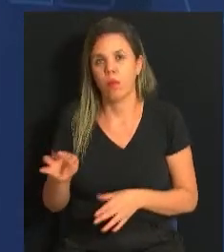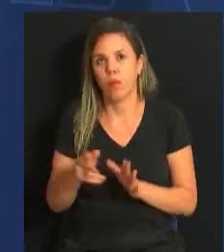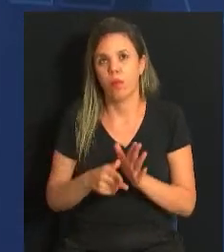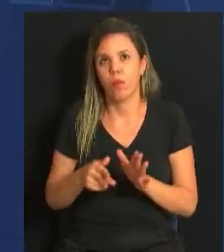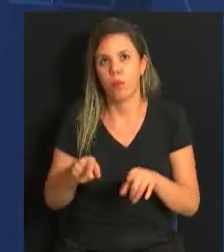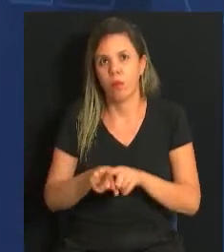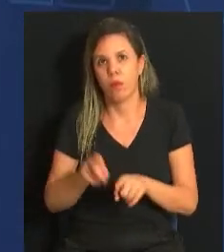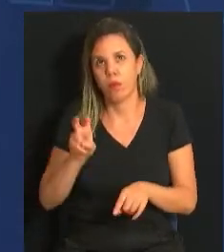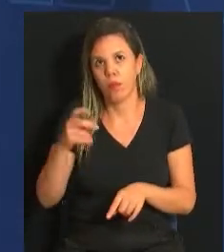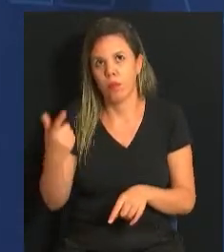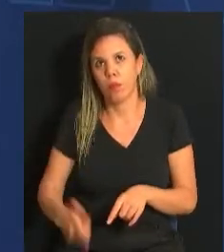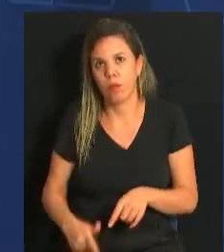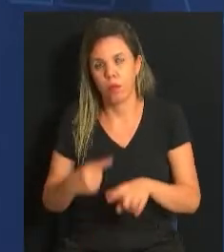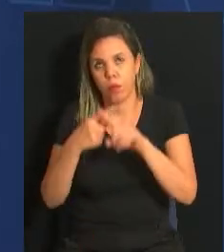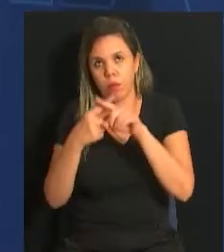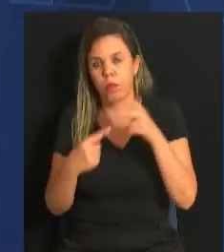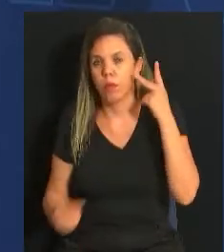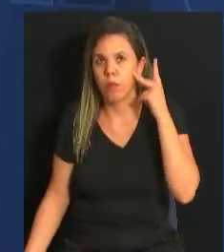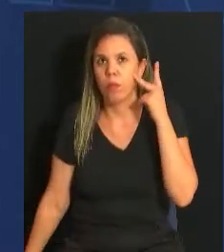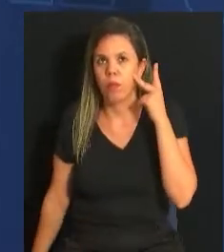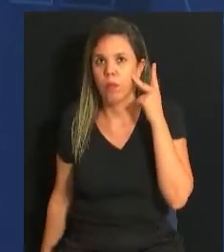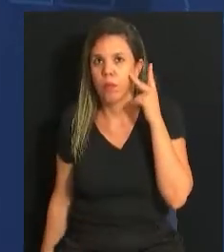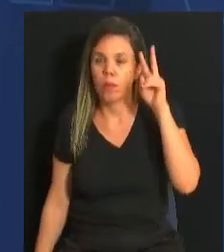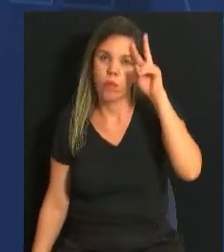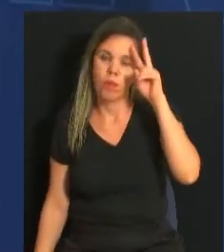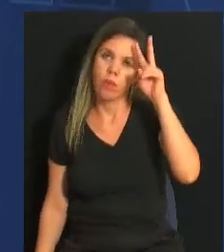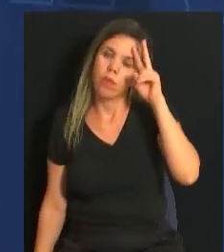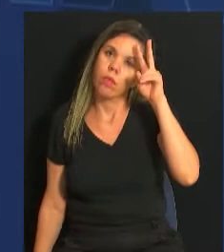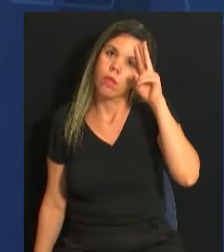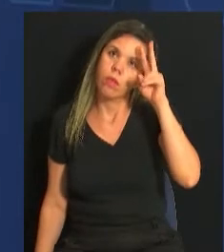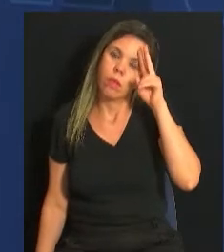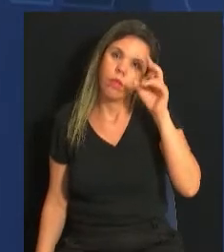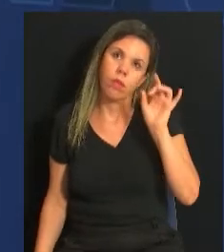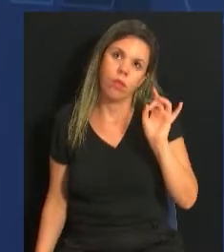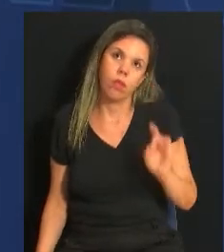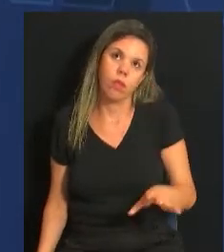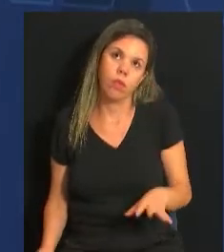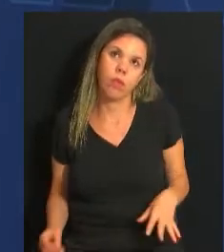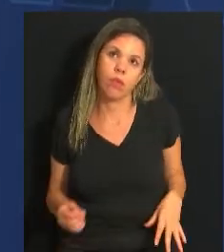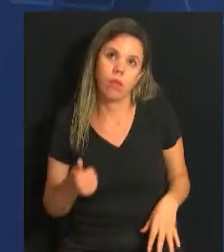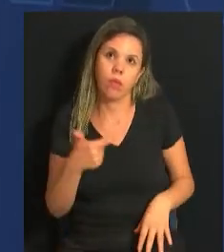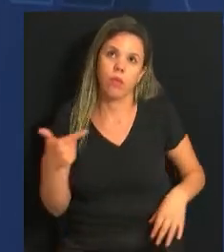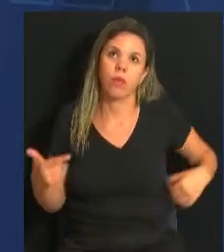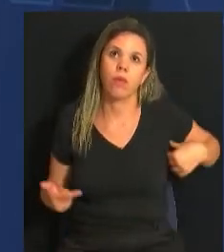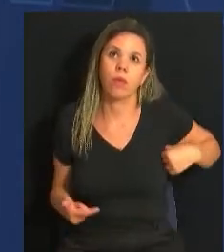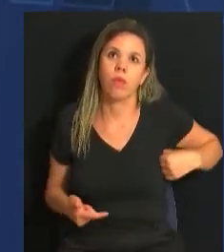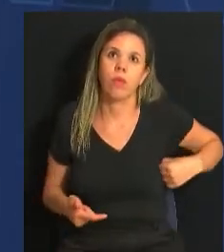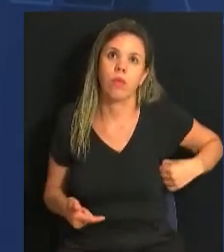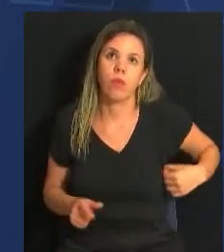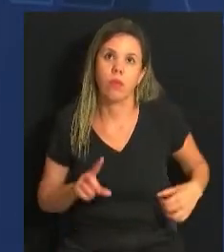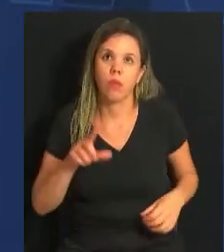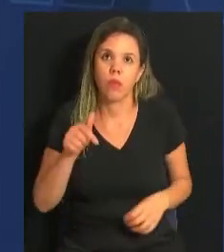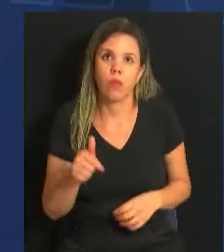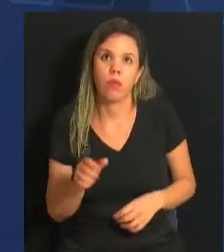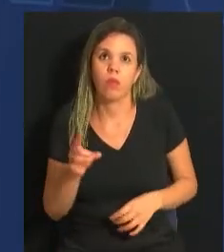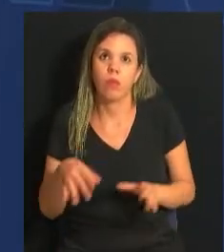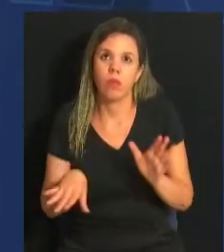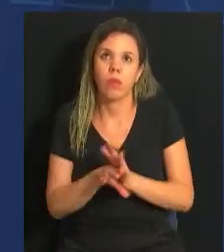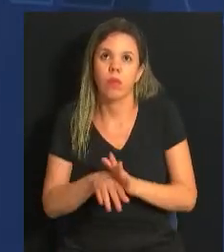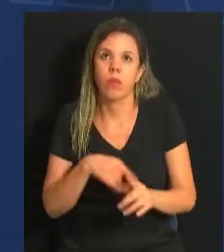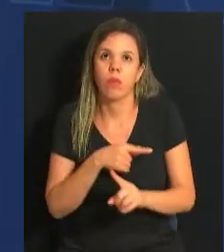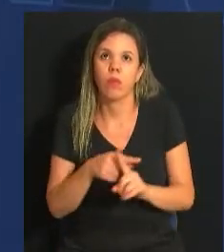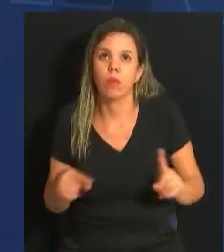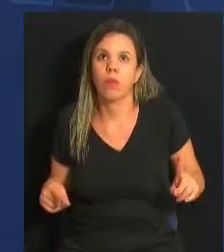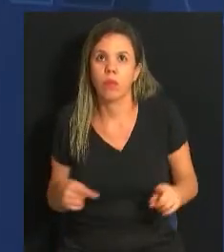Preta quinta rodada do Campeonato Paulista lembrando em São apenas 12 rodadas então daqui a pouco a gente já chega à